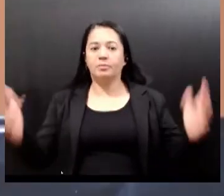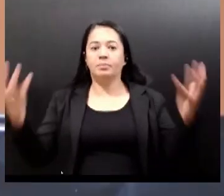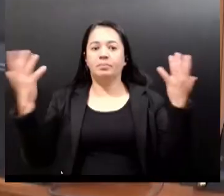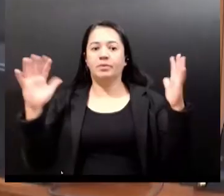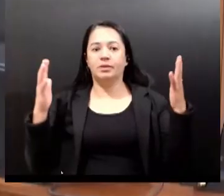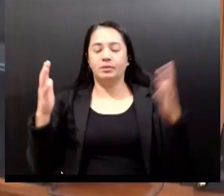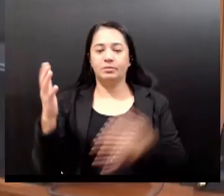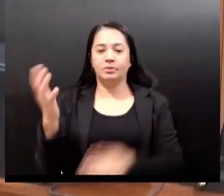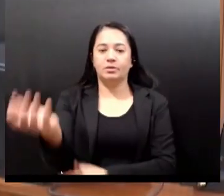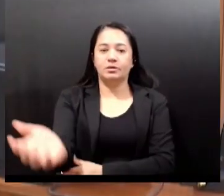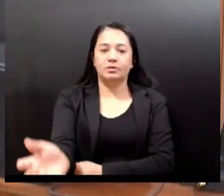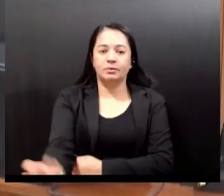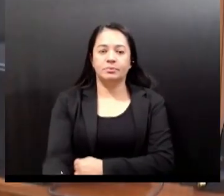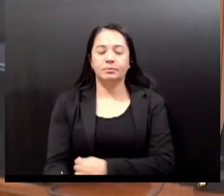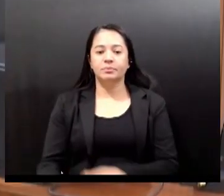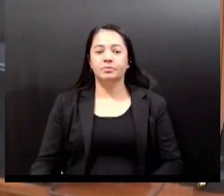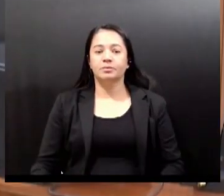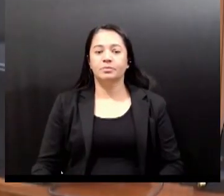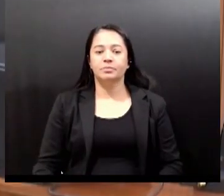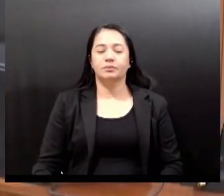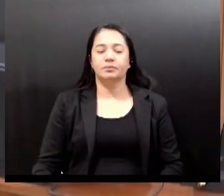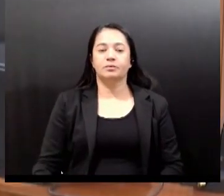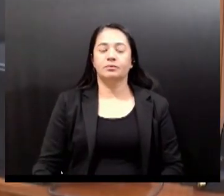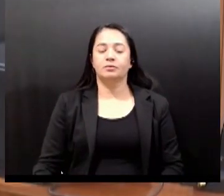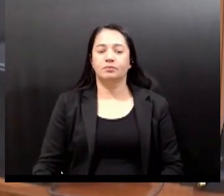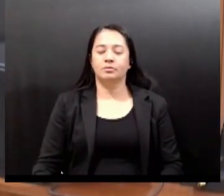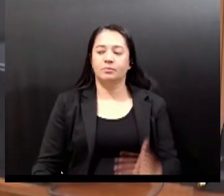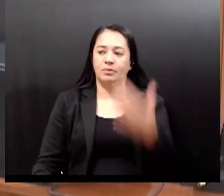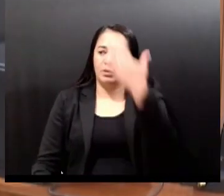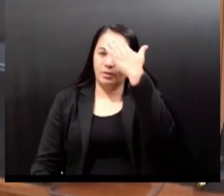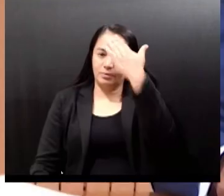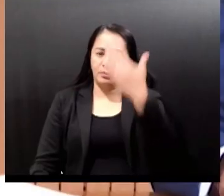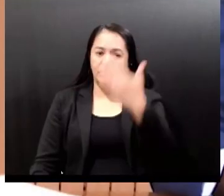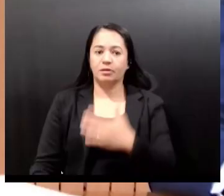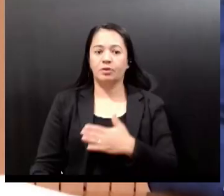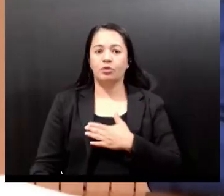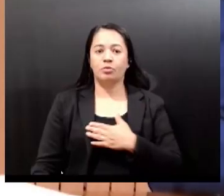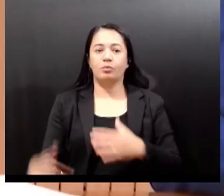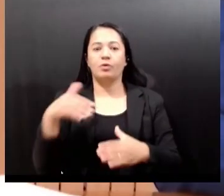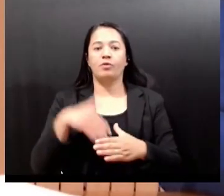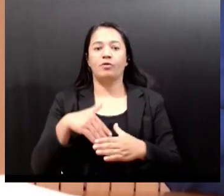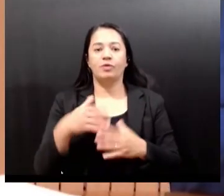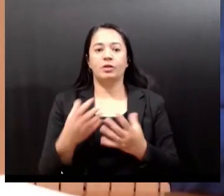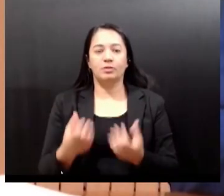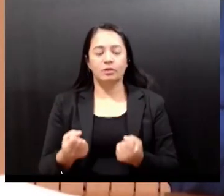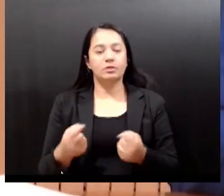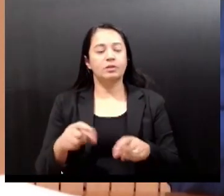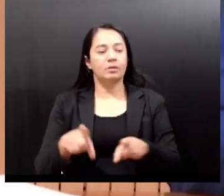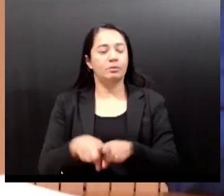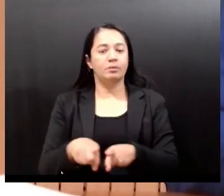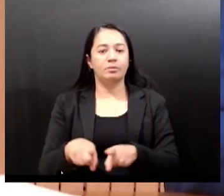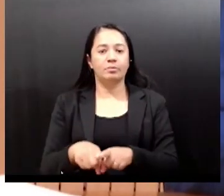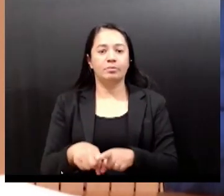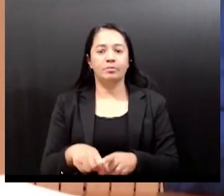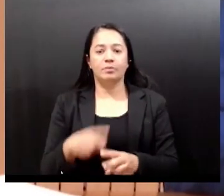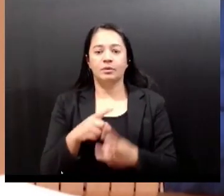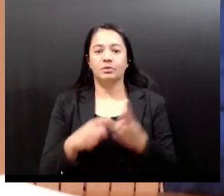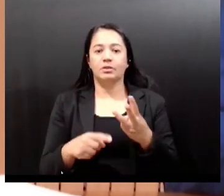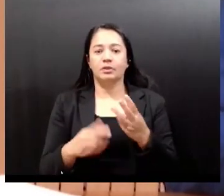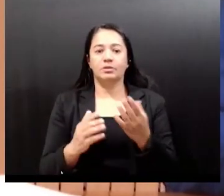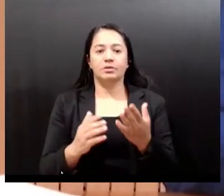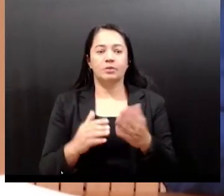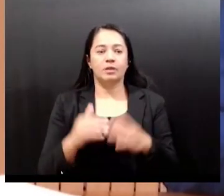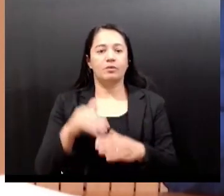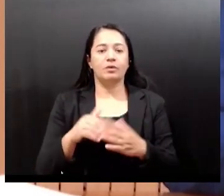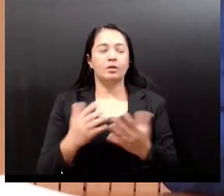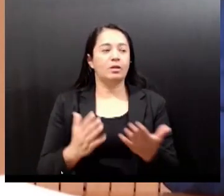favorável. Obrigado, vereador Beni Lima. Meu voto também é favorável. Com 3 votos favoráveis, está aprovado